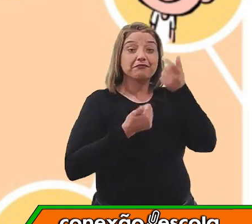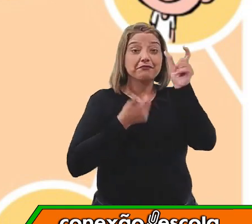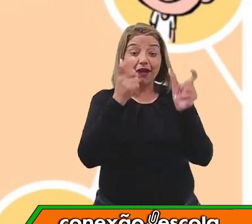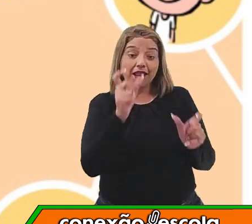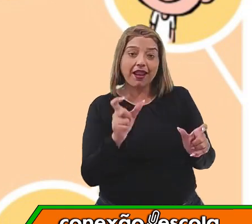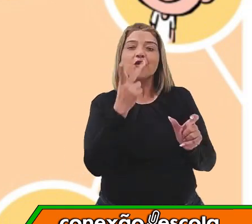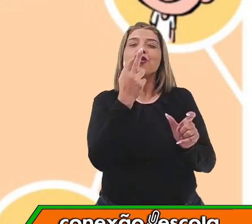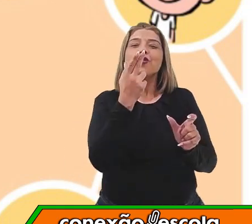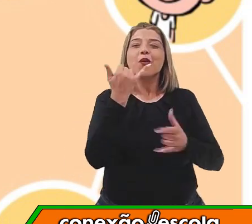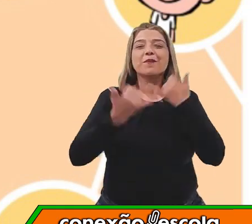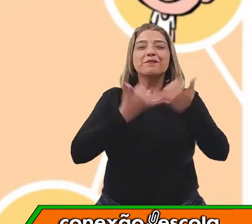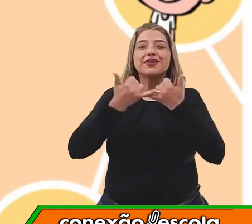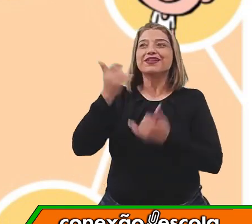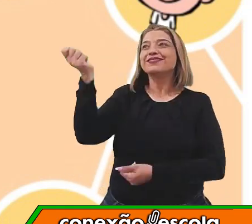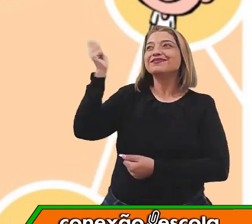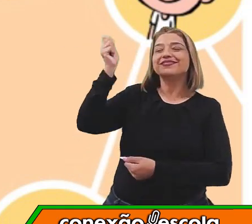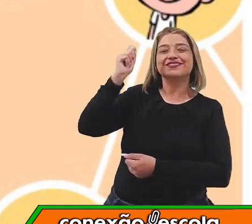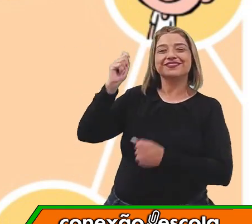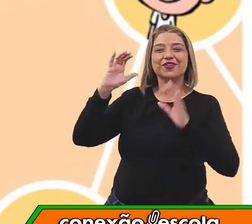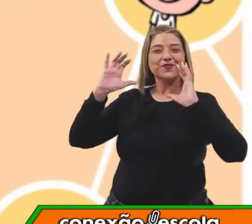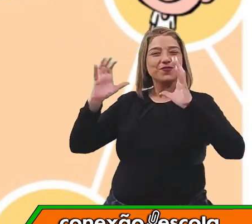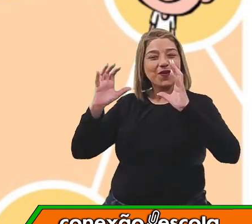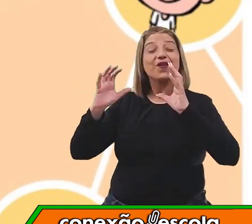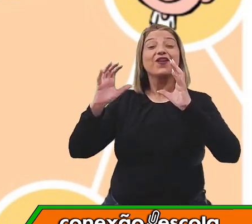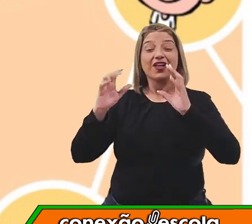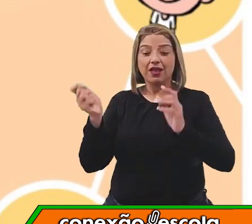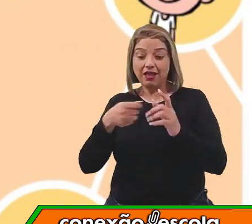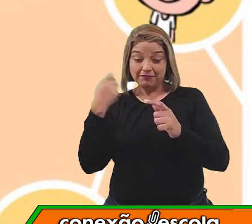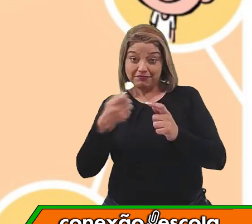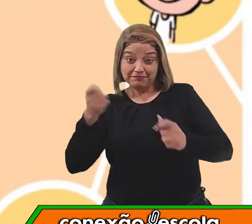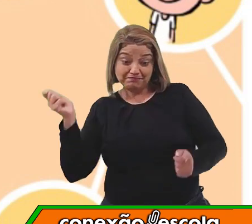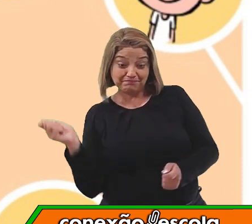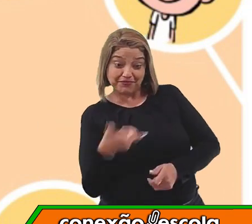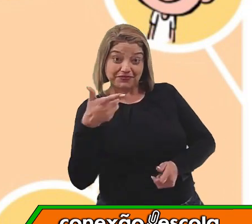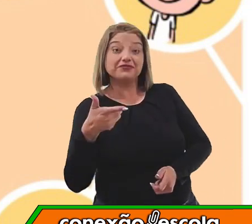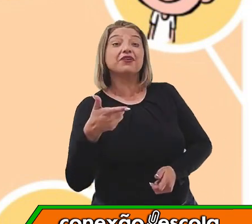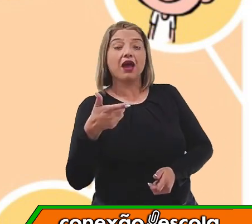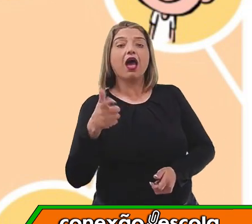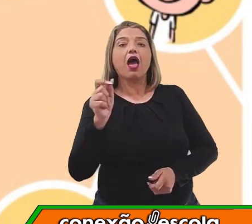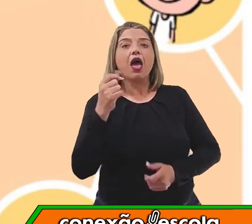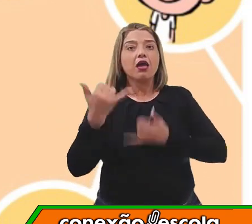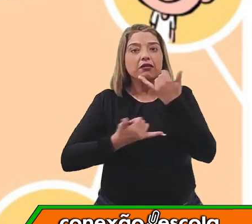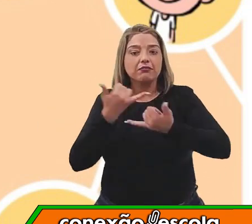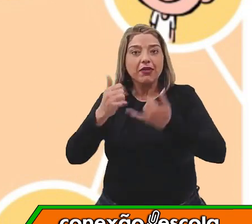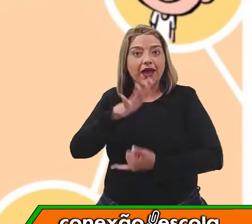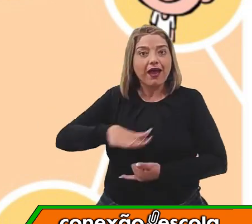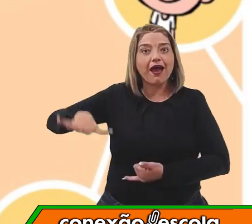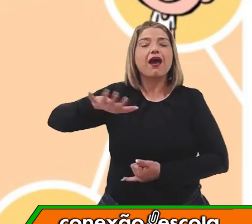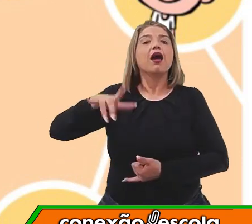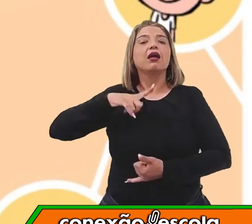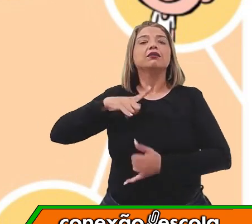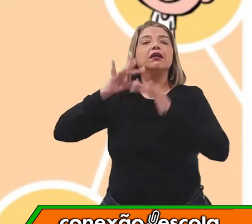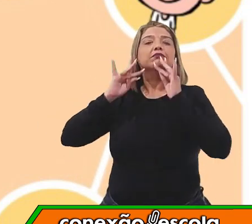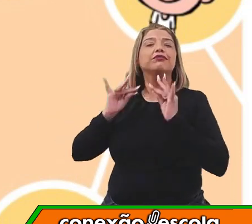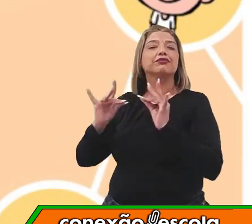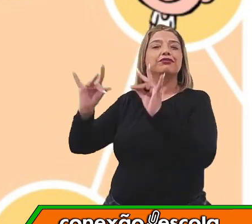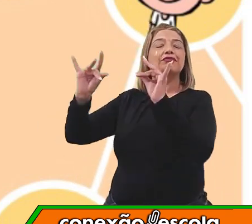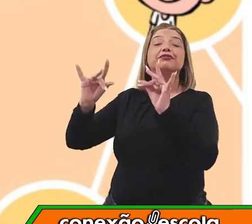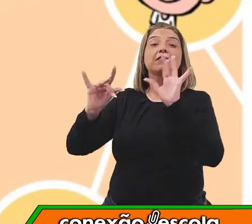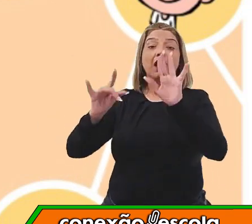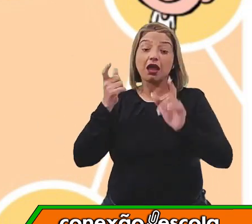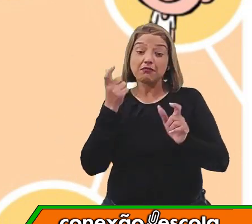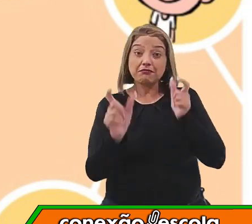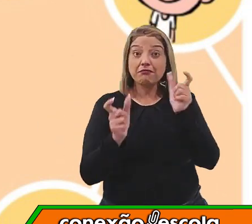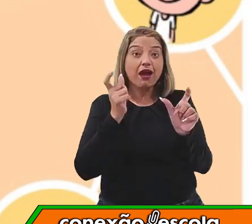bola, papagaio, peão. Só que bola, papagaio e peão, de tanto brincar, se gastam. As palavras